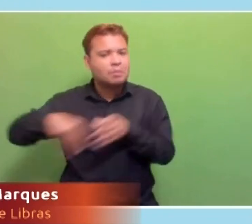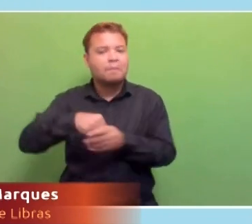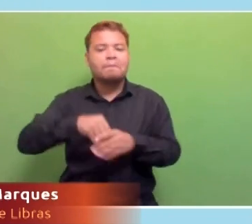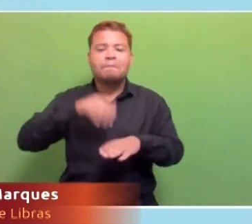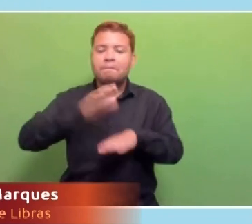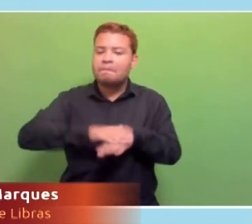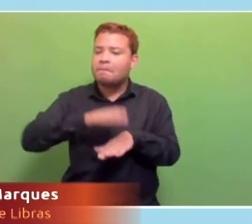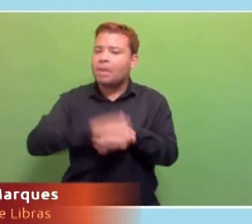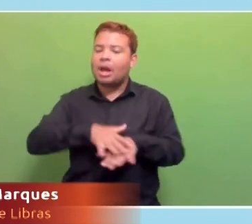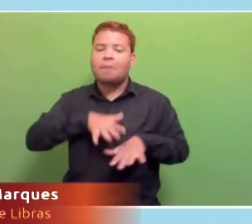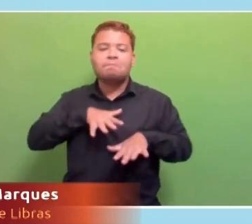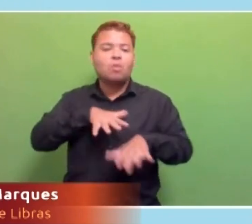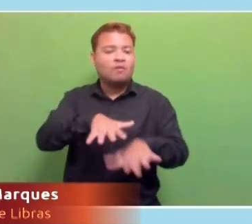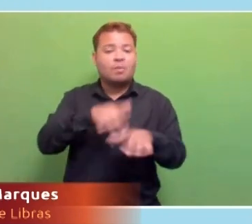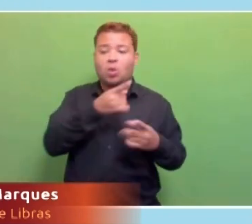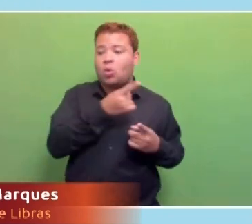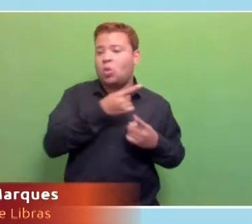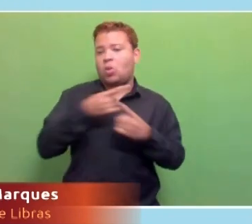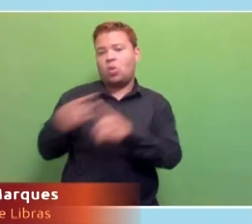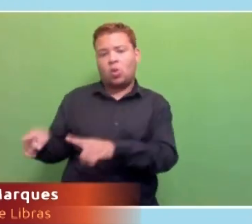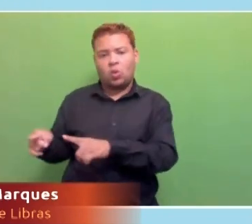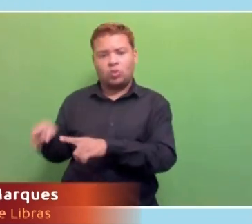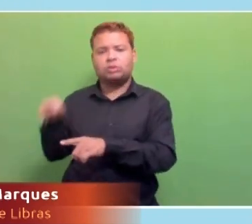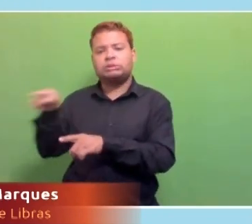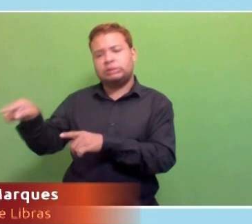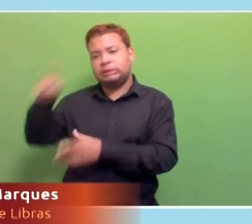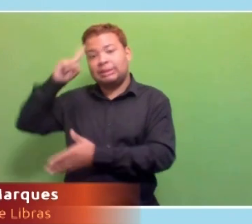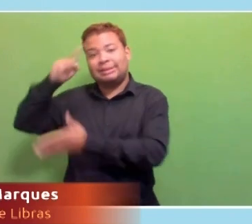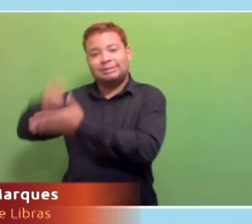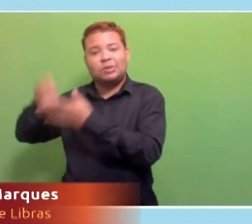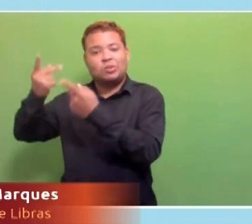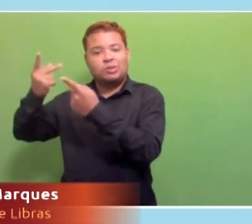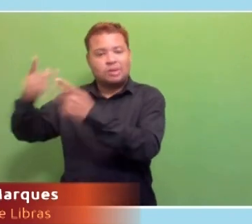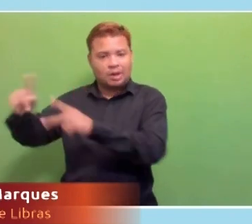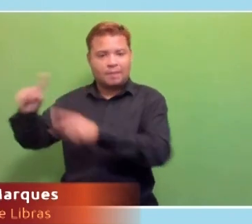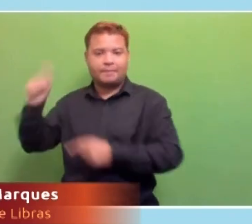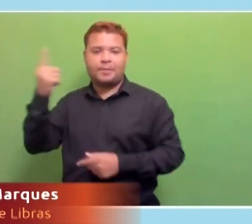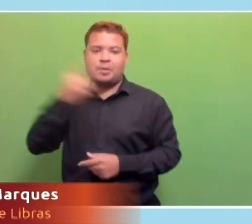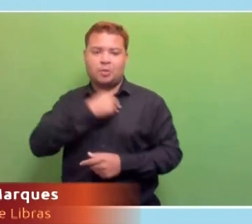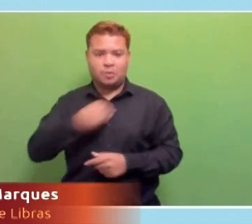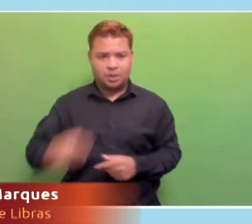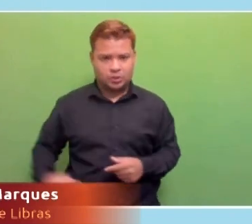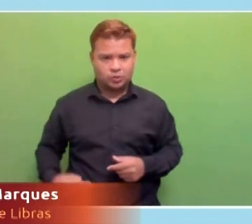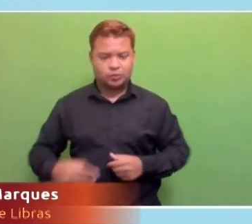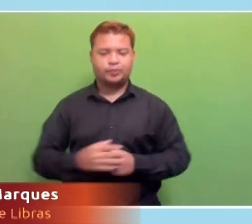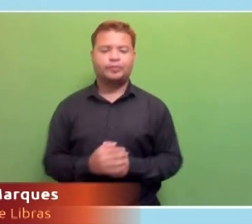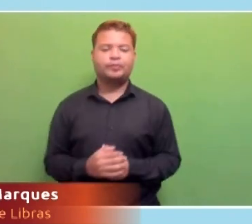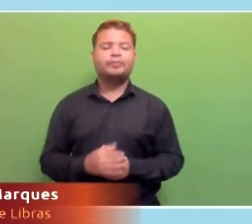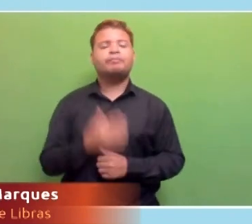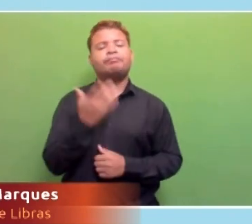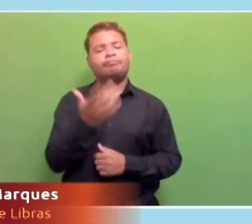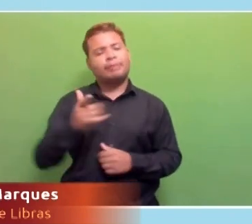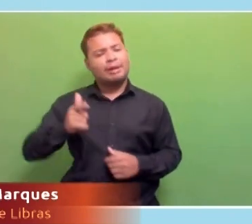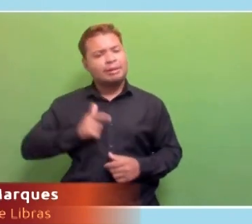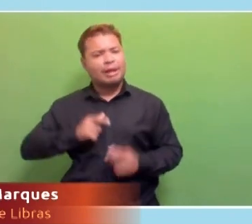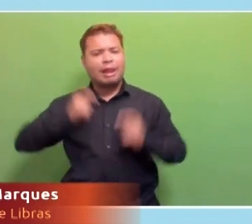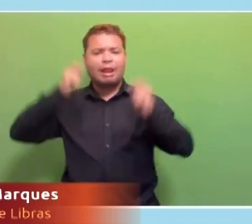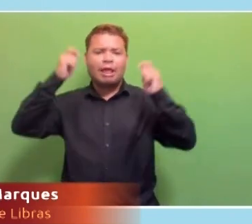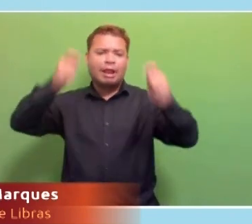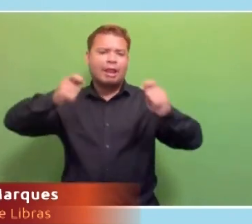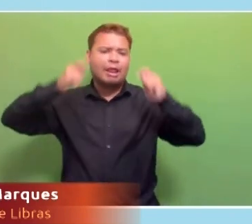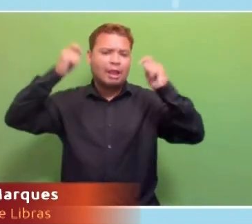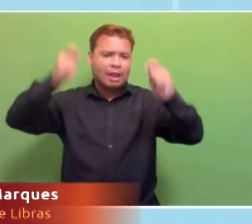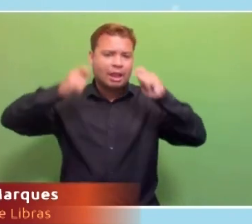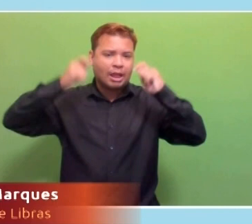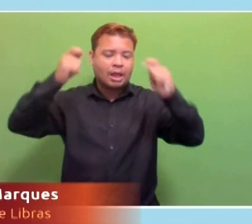do primeiro-ministro. E, diante desses protestos, o Benjamin Netanyahu